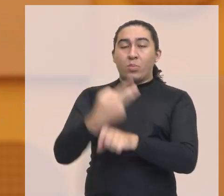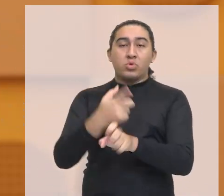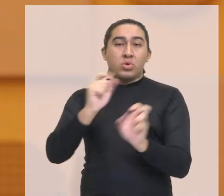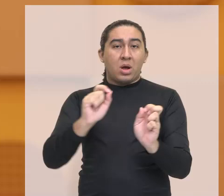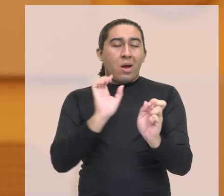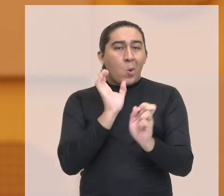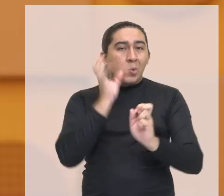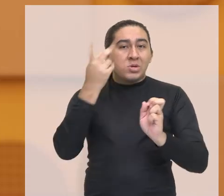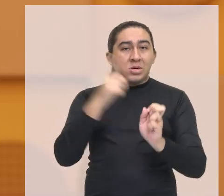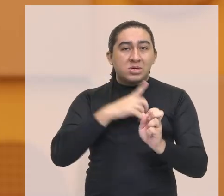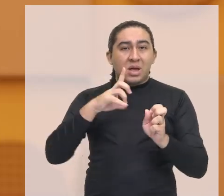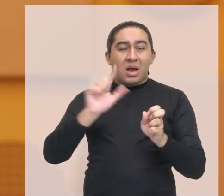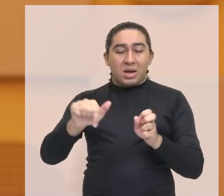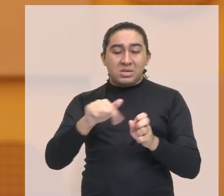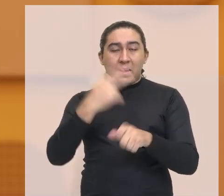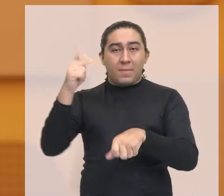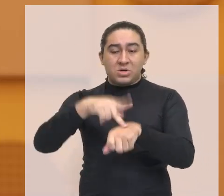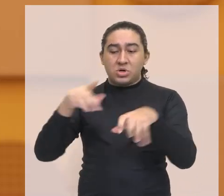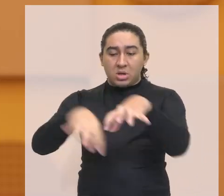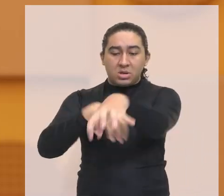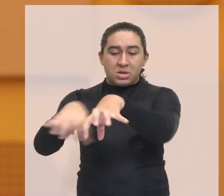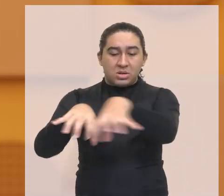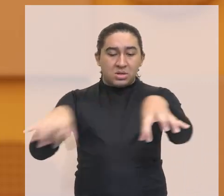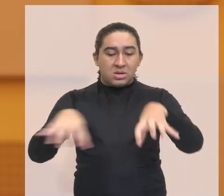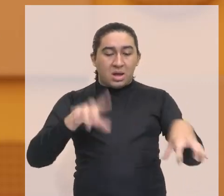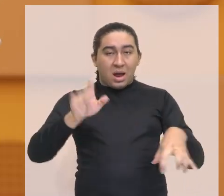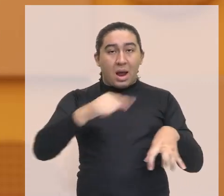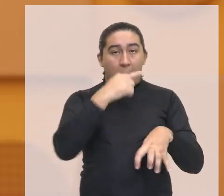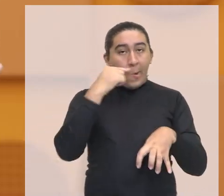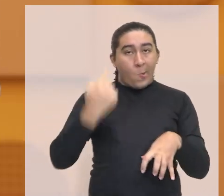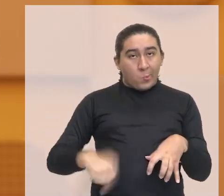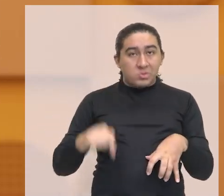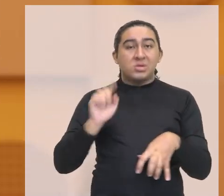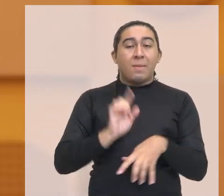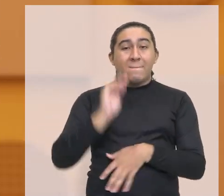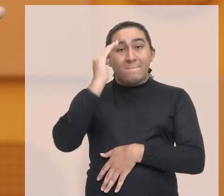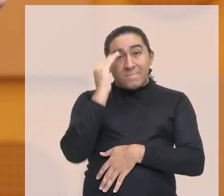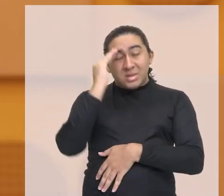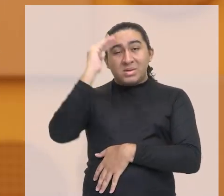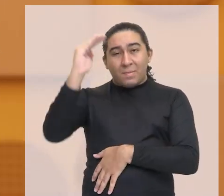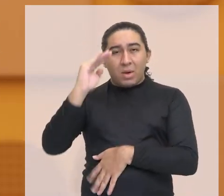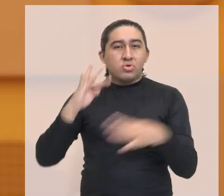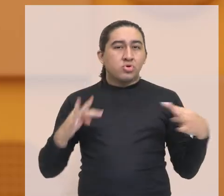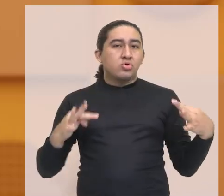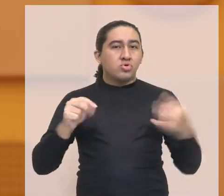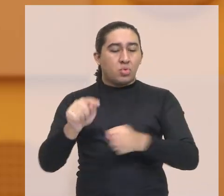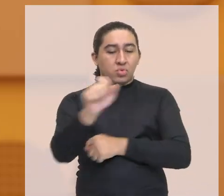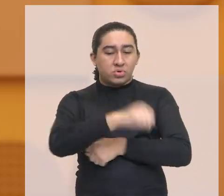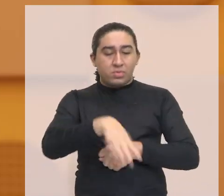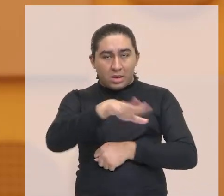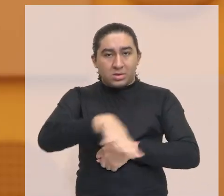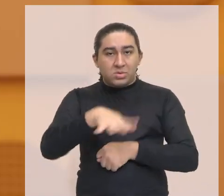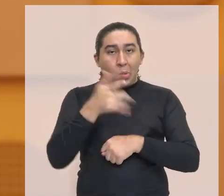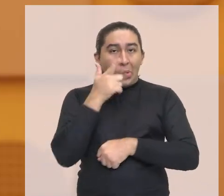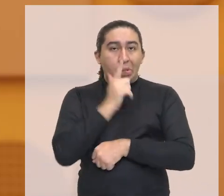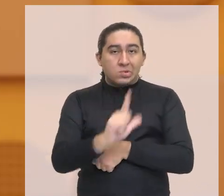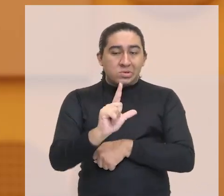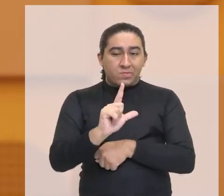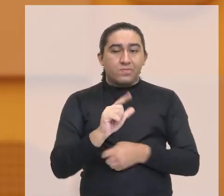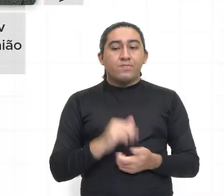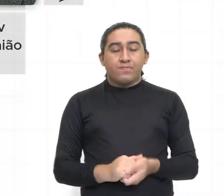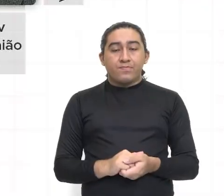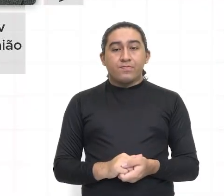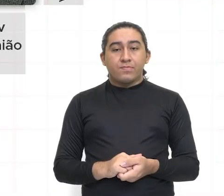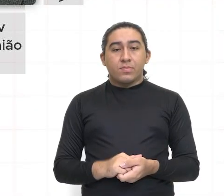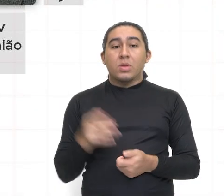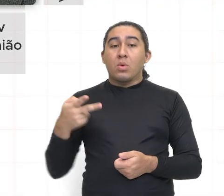ali a dissolução da União Soviética, viria a ser ali a Rússia a grande herdeira da União Soviética. Vamos adiante com o texto,